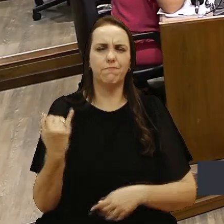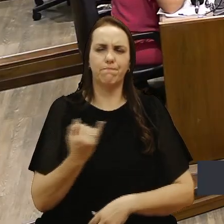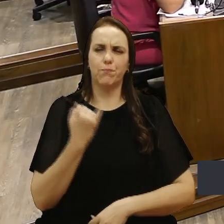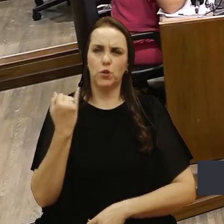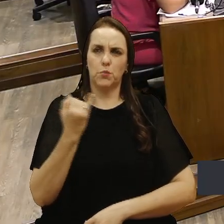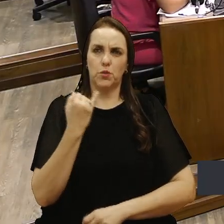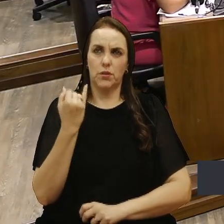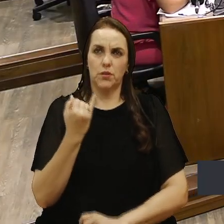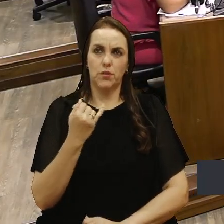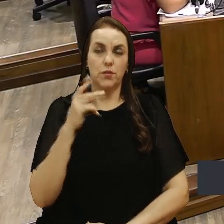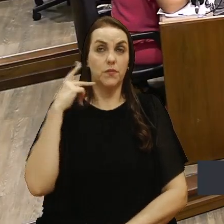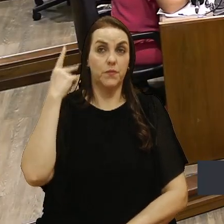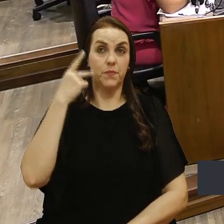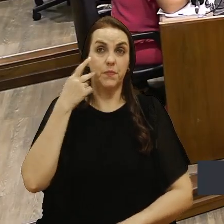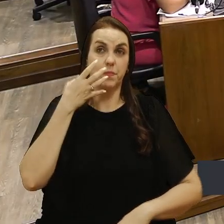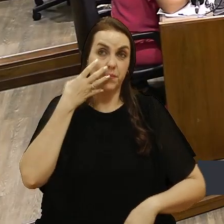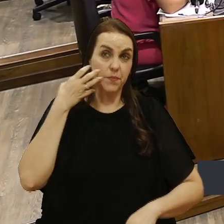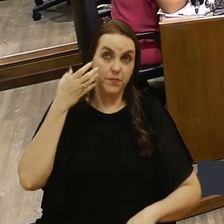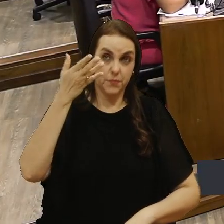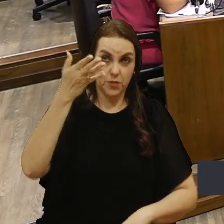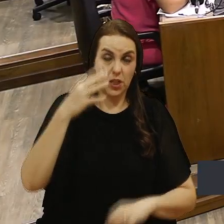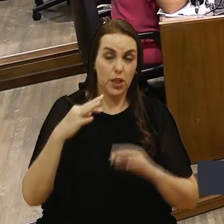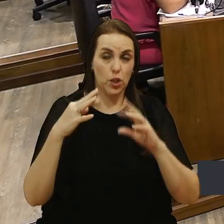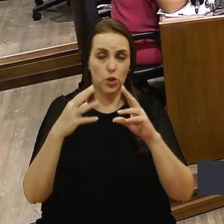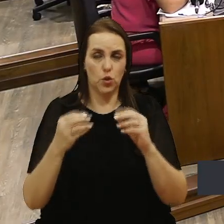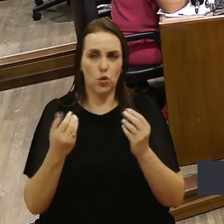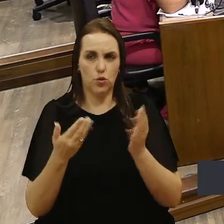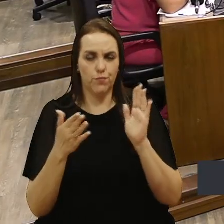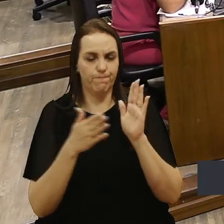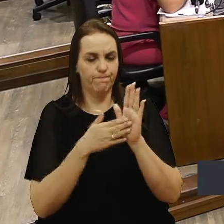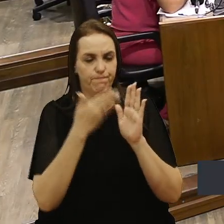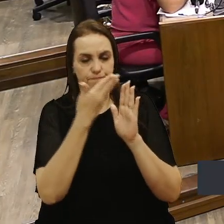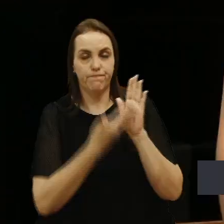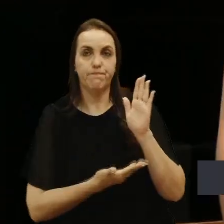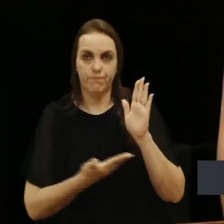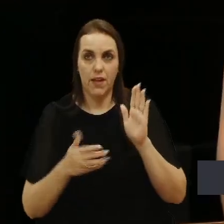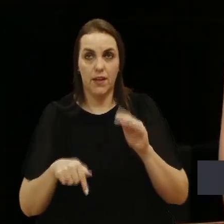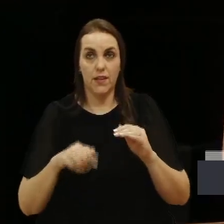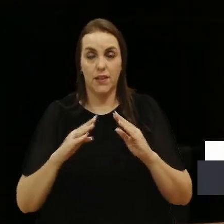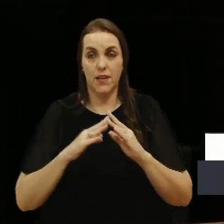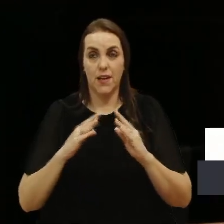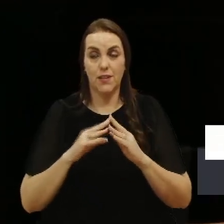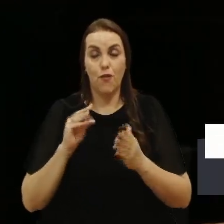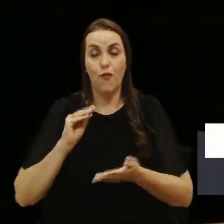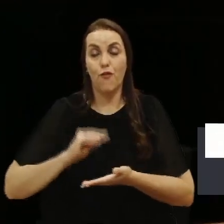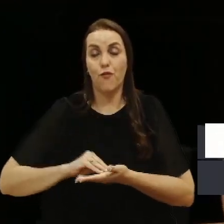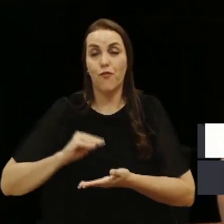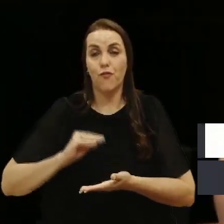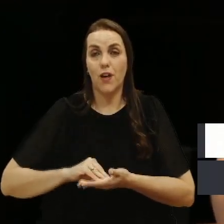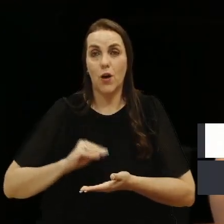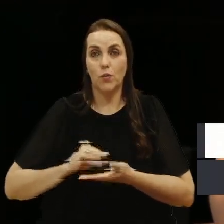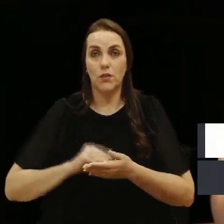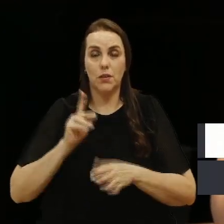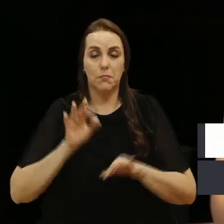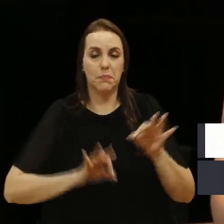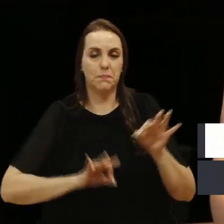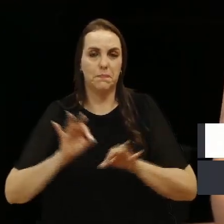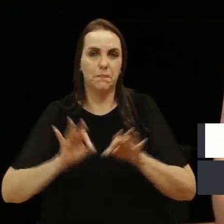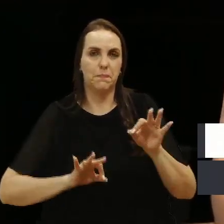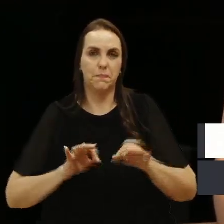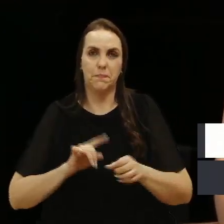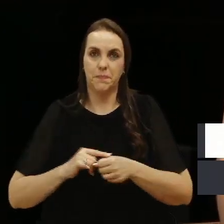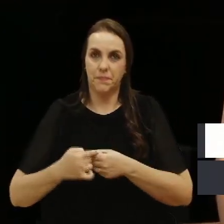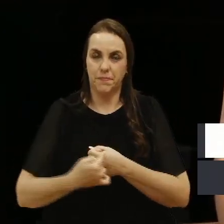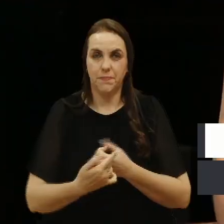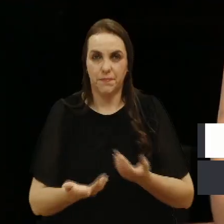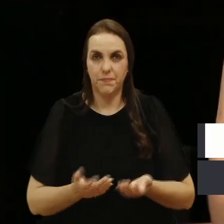casa demonstra esse problema de falta de planejamento urbano, né, de falta de planejamento das nossas cidades, que houve,